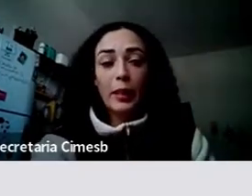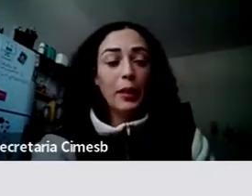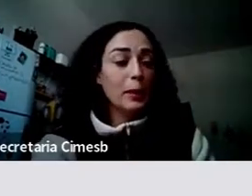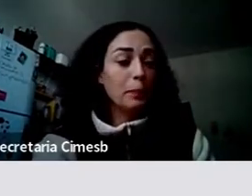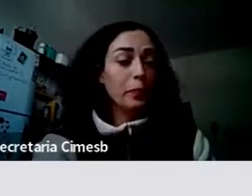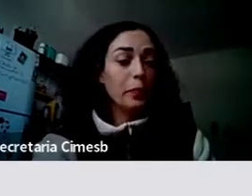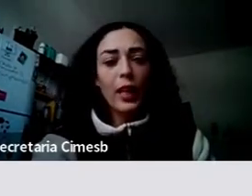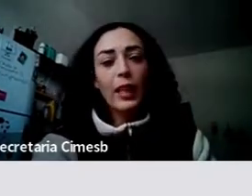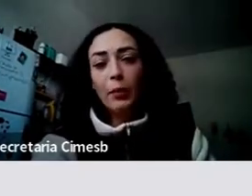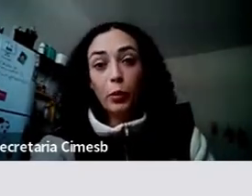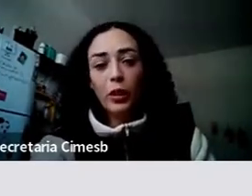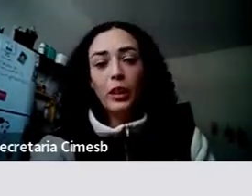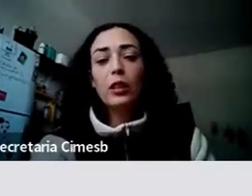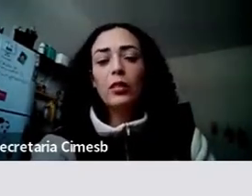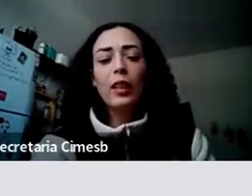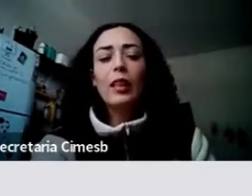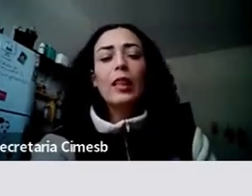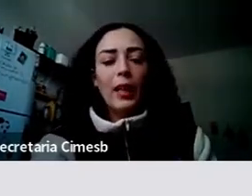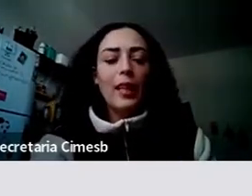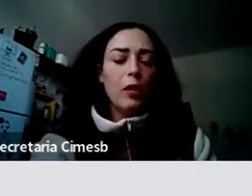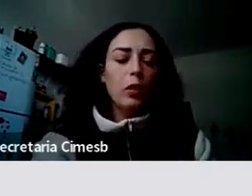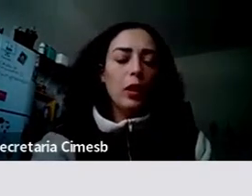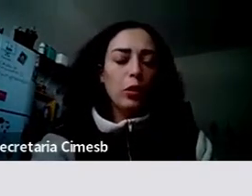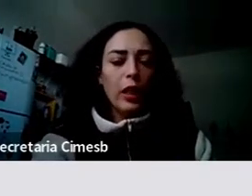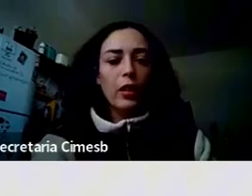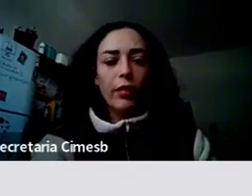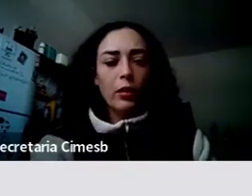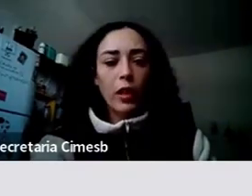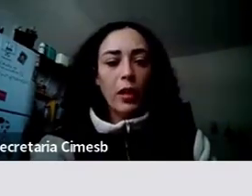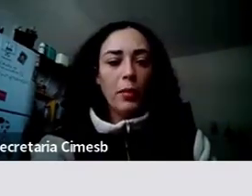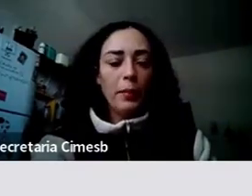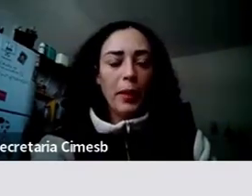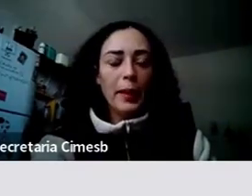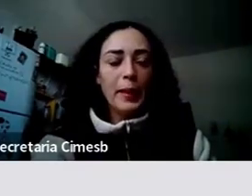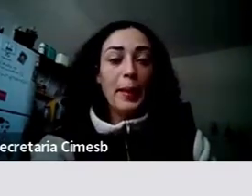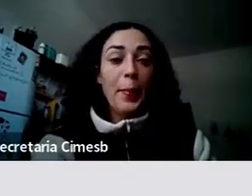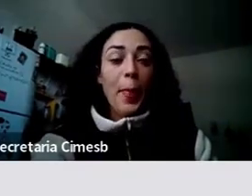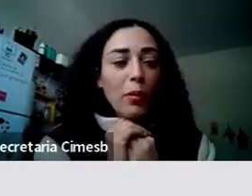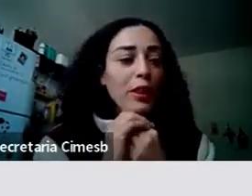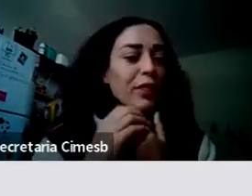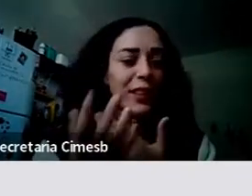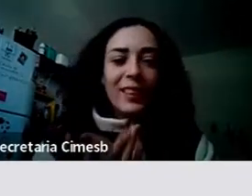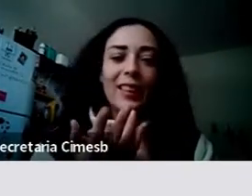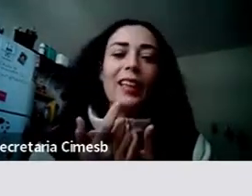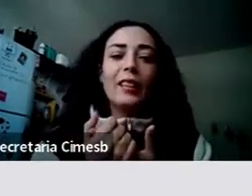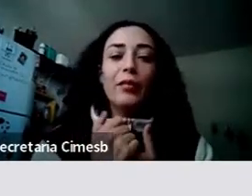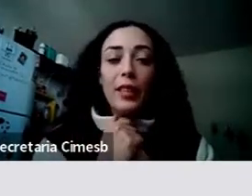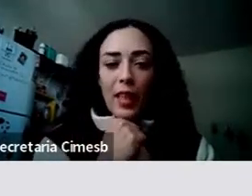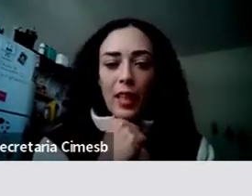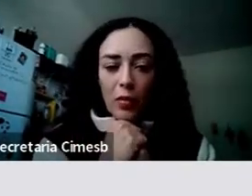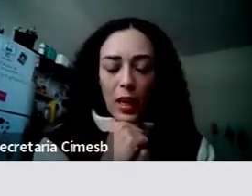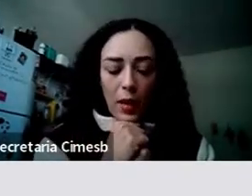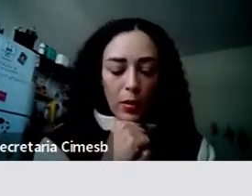intérprete de Libras. Consegue depois de um ano, né? Mas aí eu chego e faço um trabalho bem bacana. Qual motivo vocês